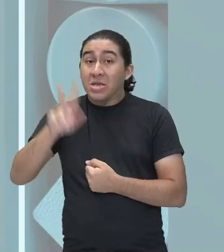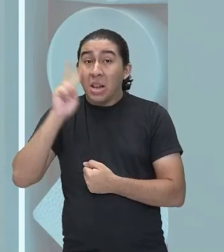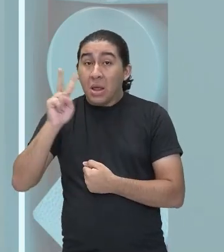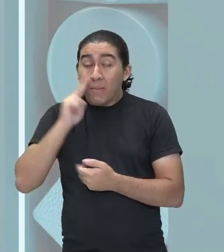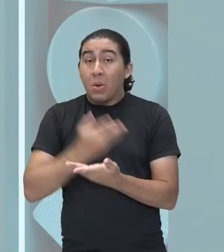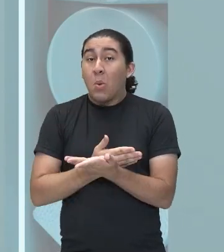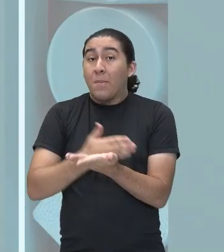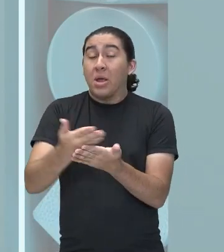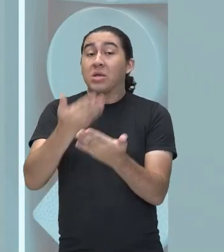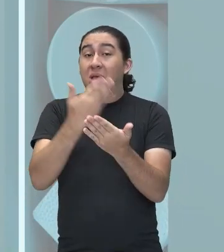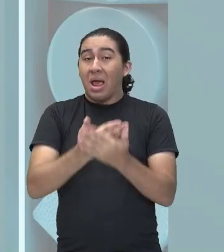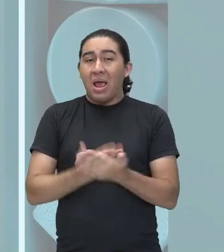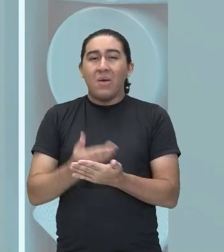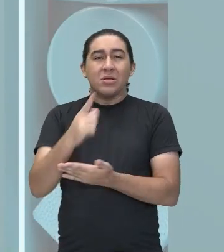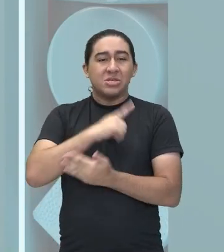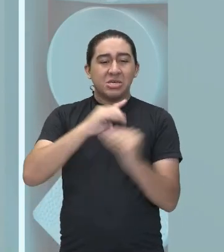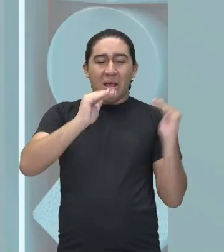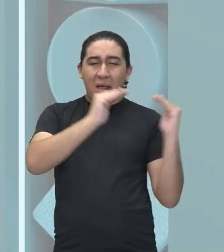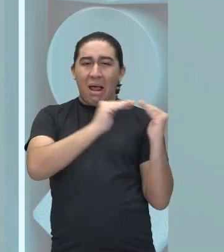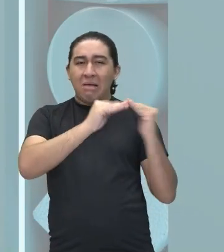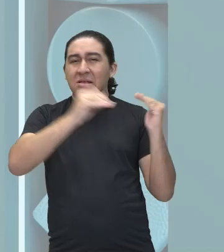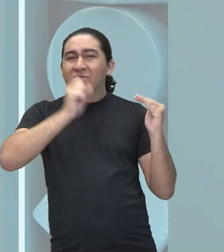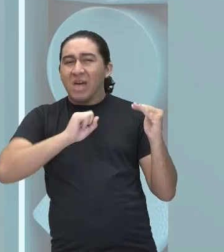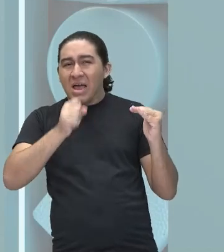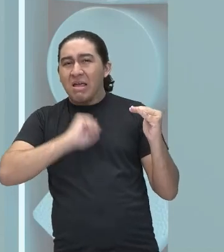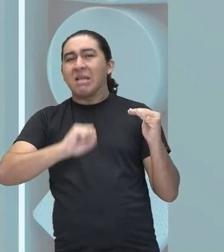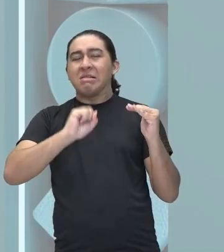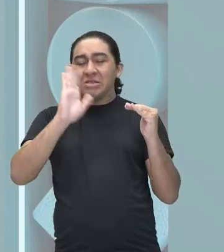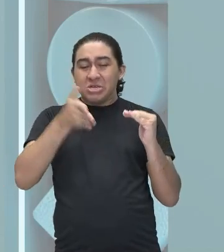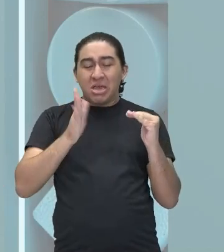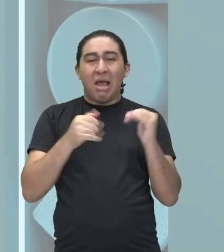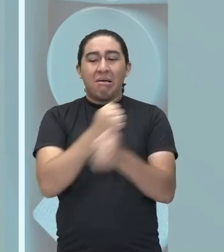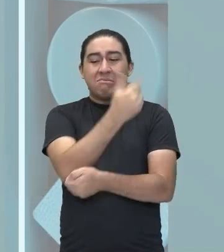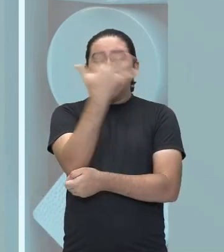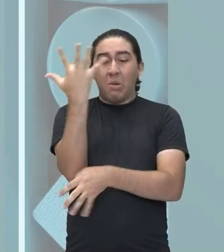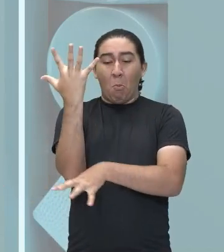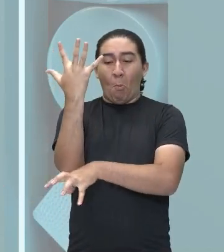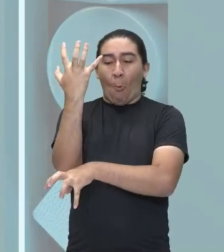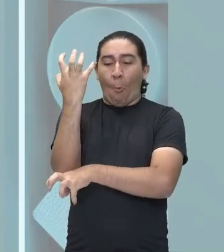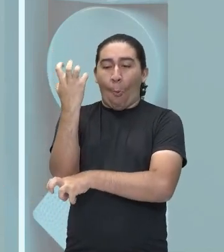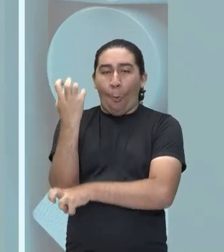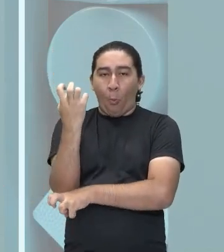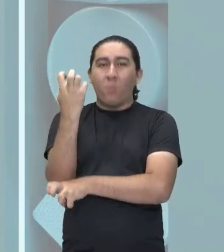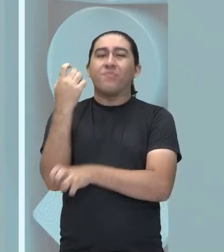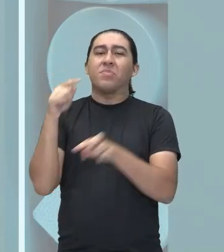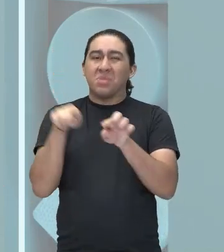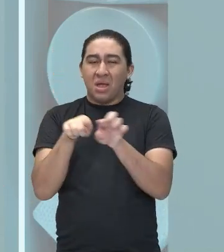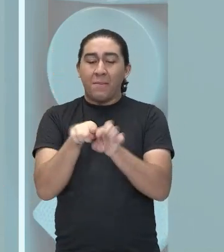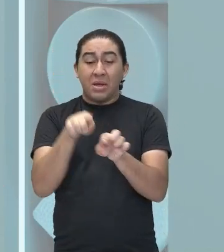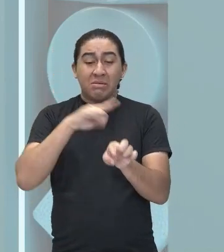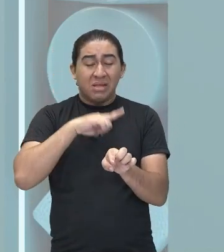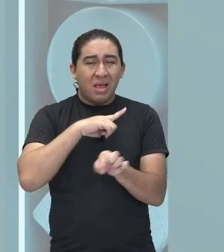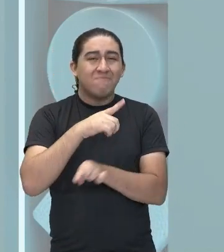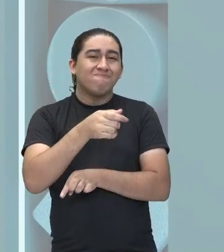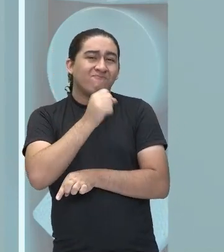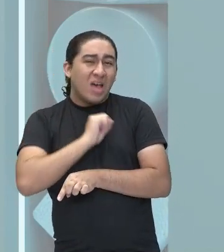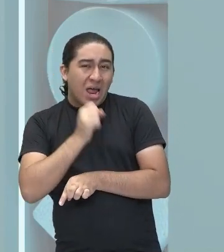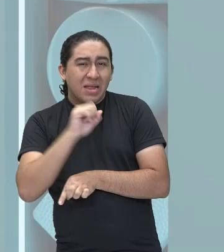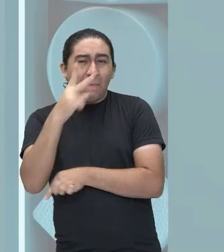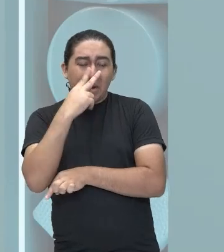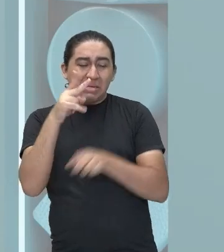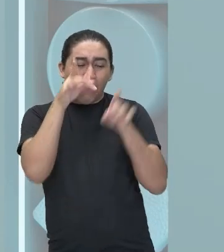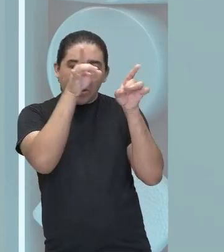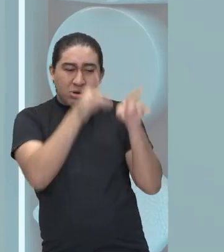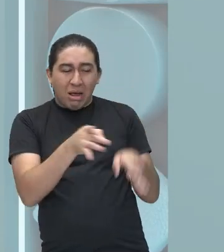aula, no nosso cenário, certo? Uma casa decadente, uma casa que está ali com um aspecto de abandonada,